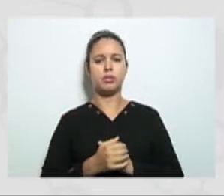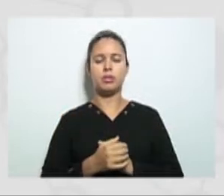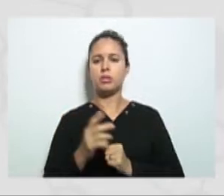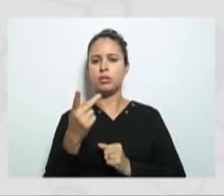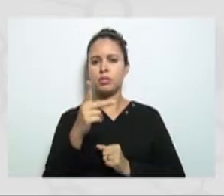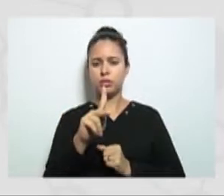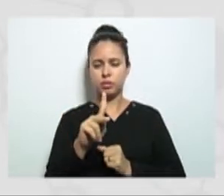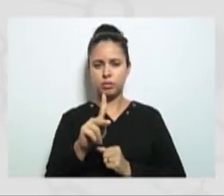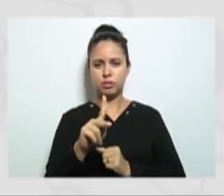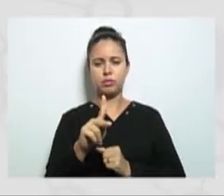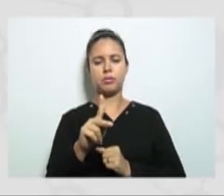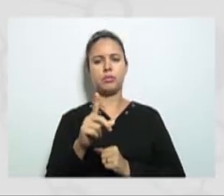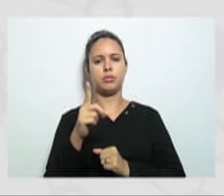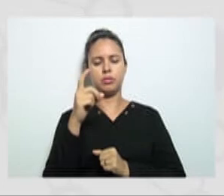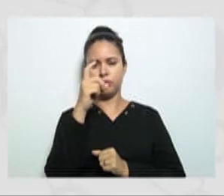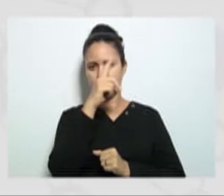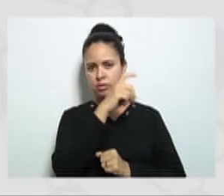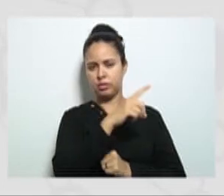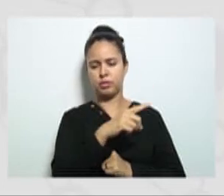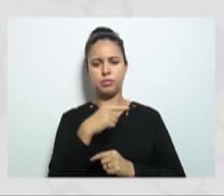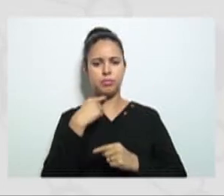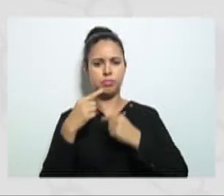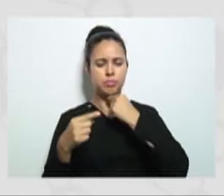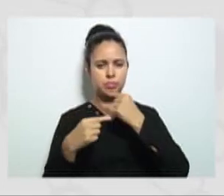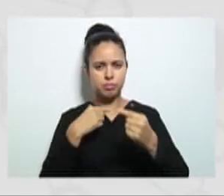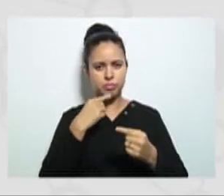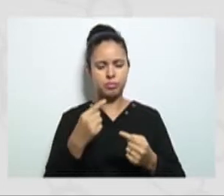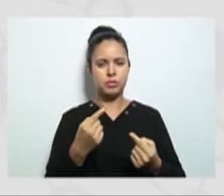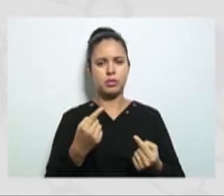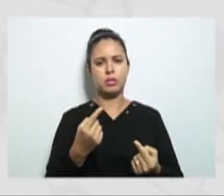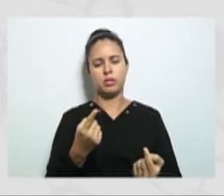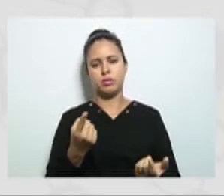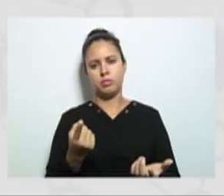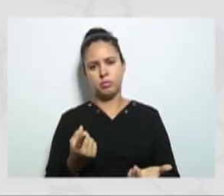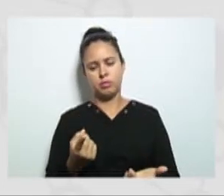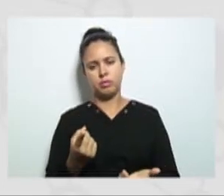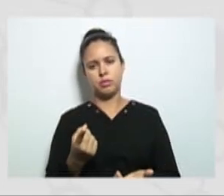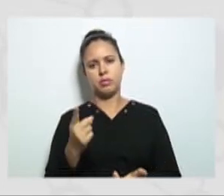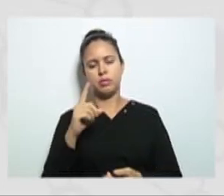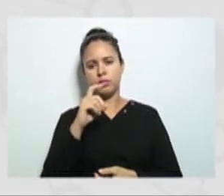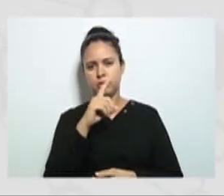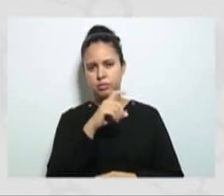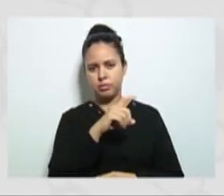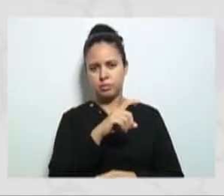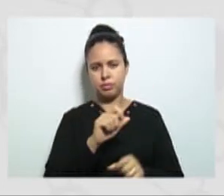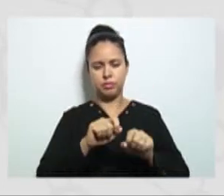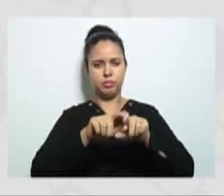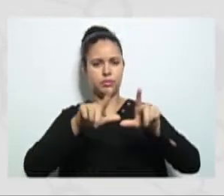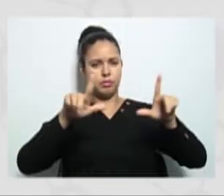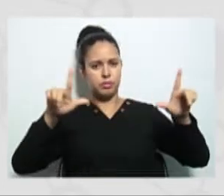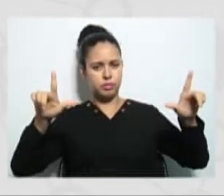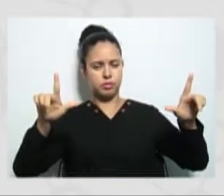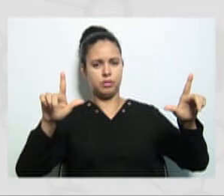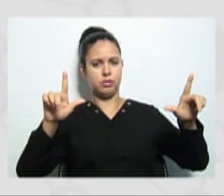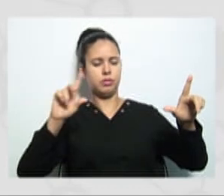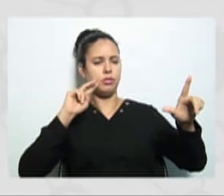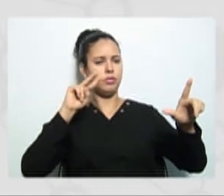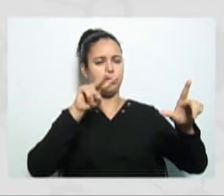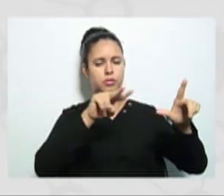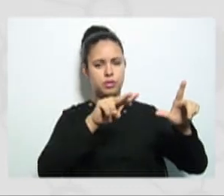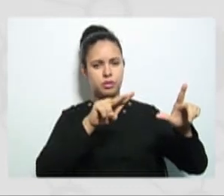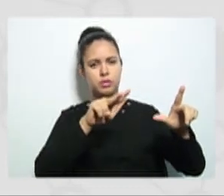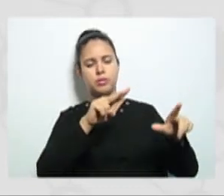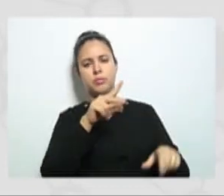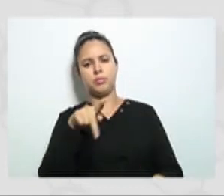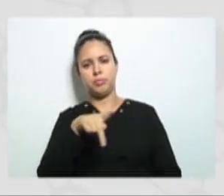maior dificuldade? Ah, eu não consigo entender o professor naquela televisão, não é isso? Ah, eu tenho dificuldade